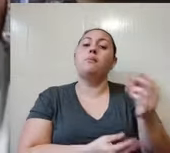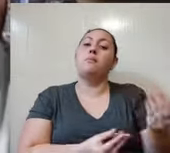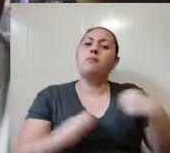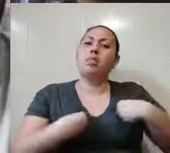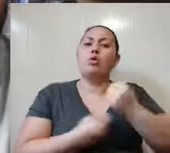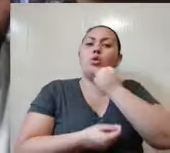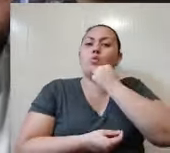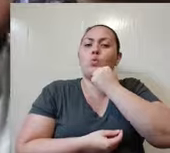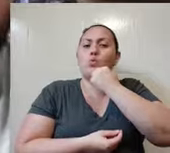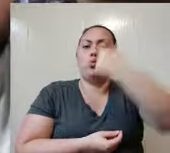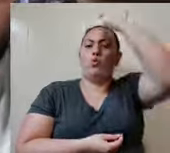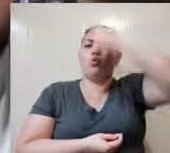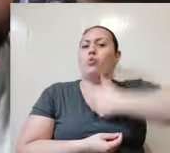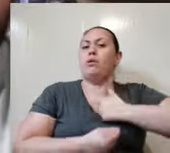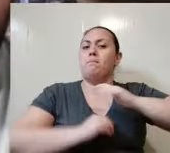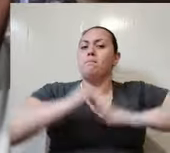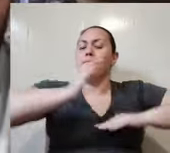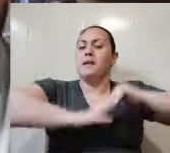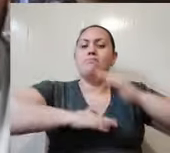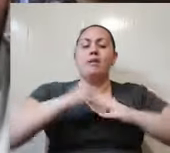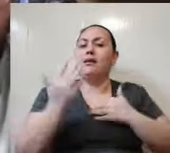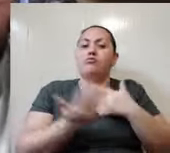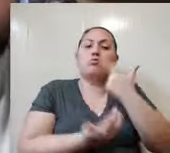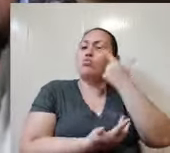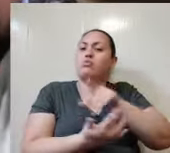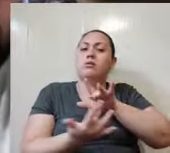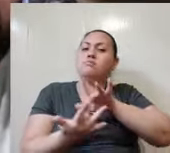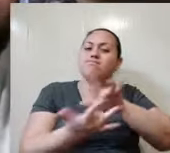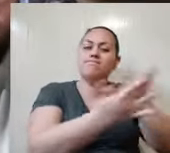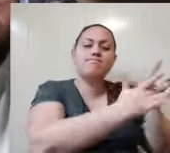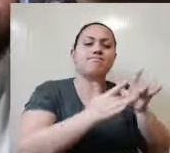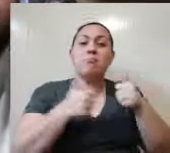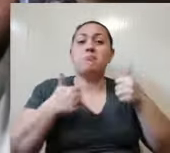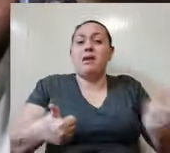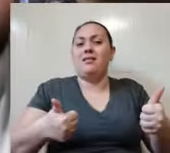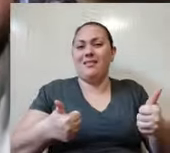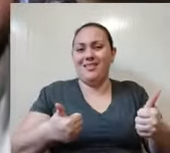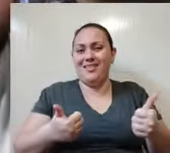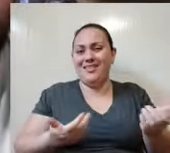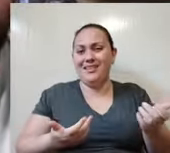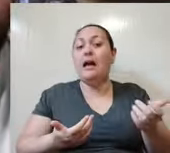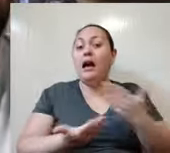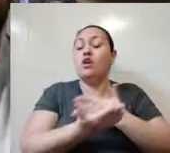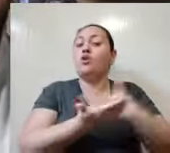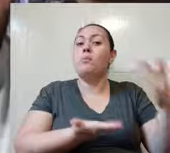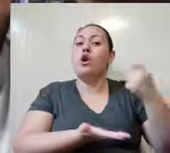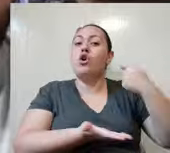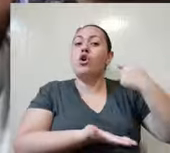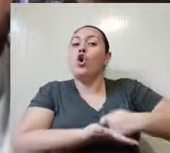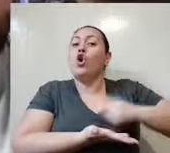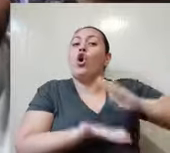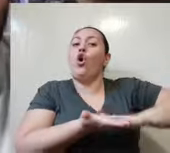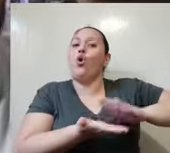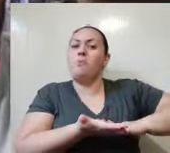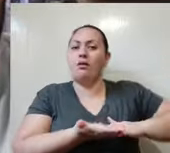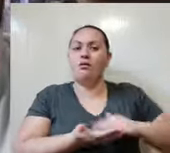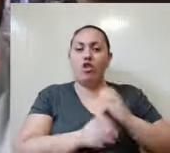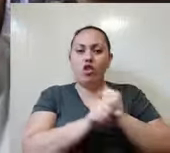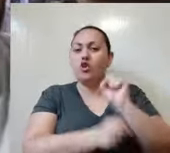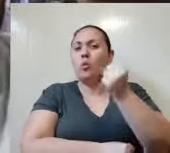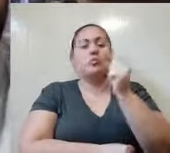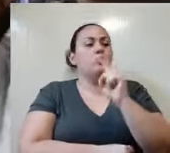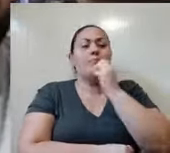enrijecer o sujeito e a sua maneira de se relacionar com as coisas. Então, não, um 8 não é bom. Não, por quê? Porque um 9 também não vai ser bom,